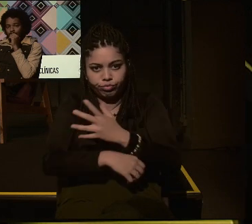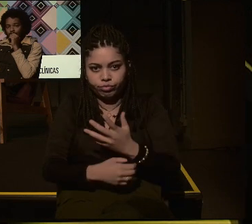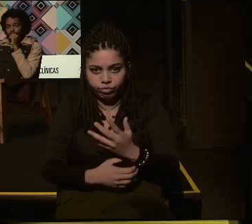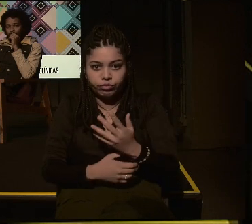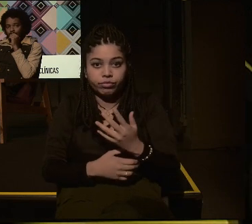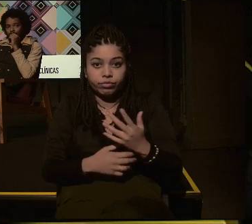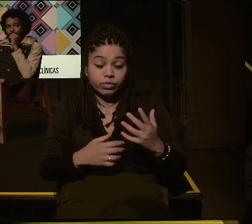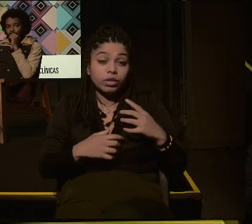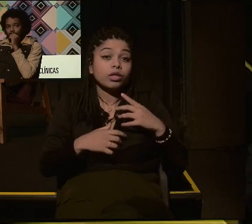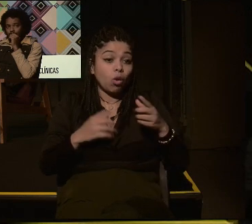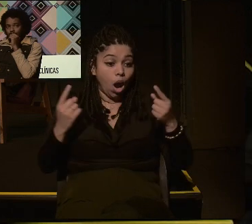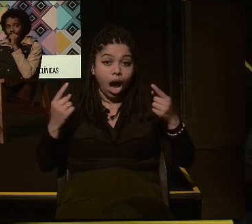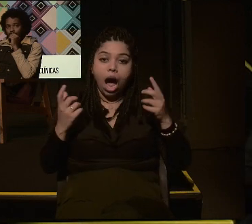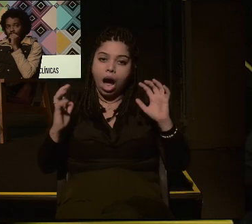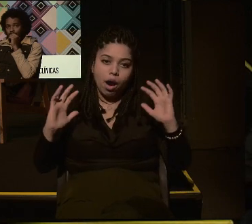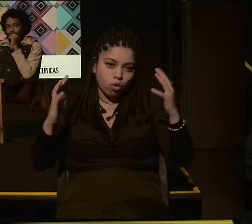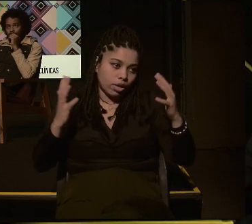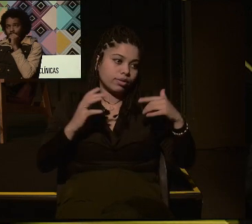meio a ela.